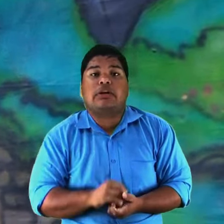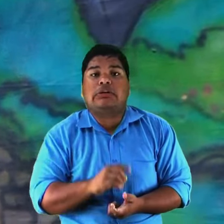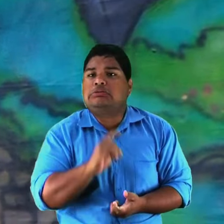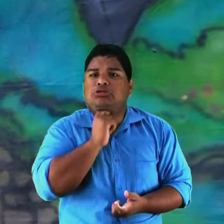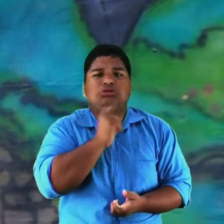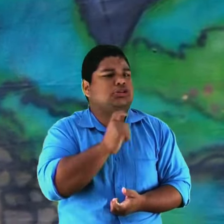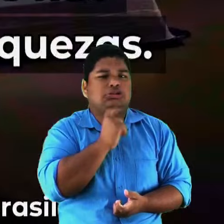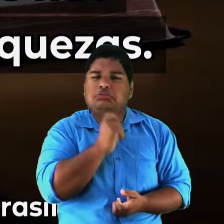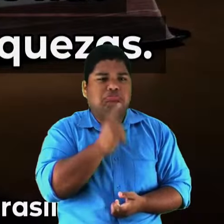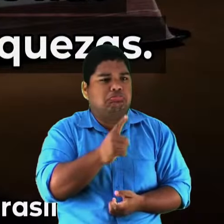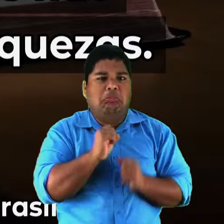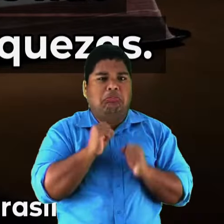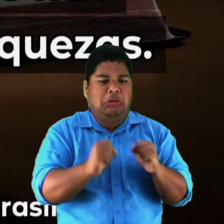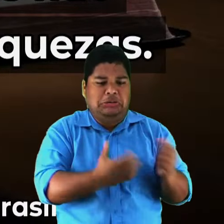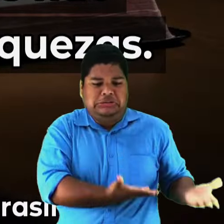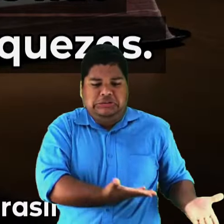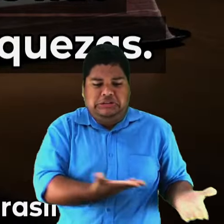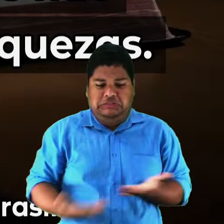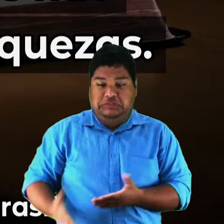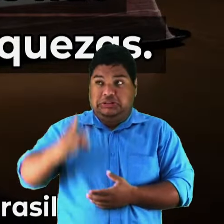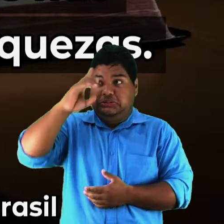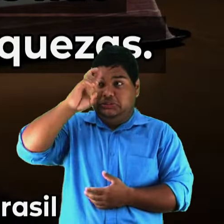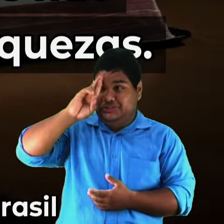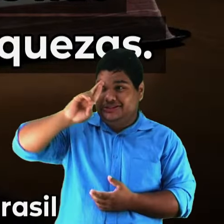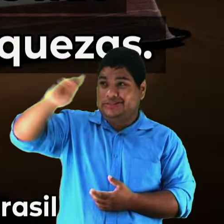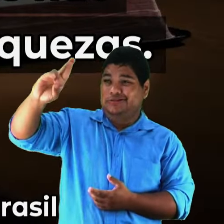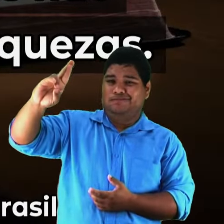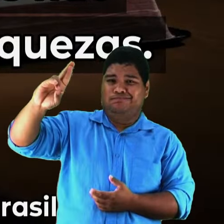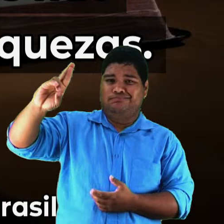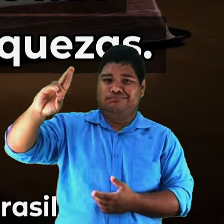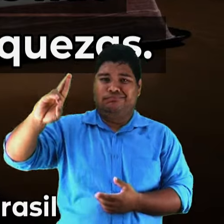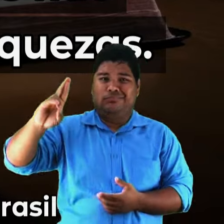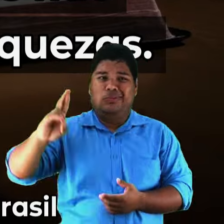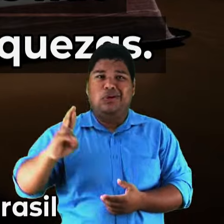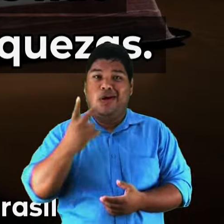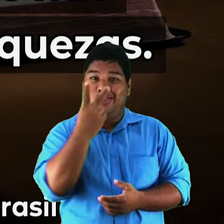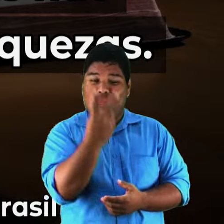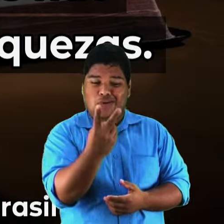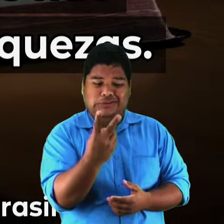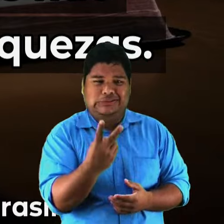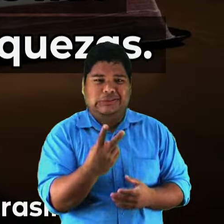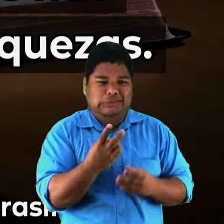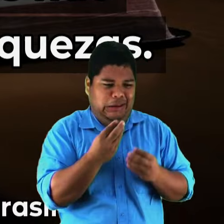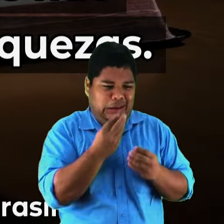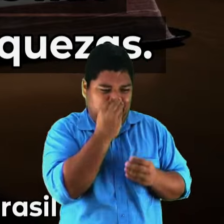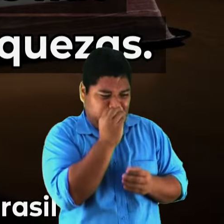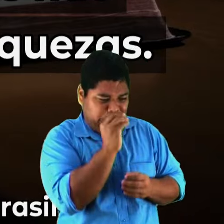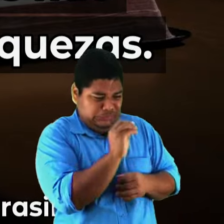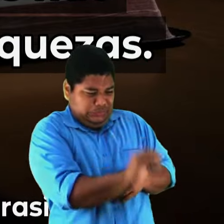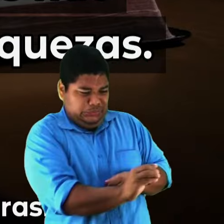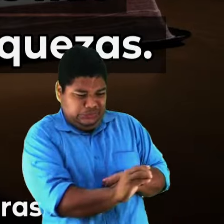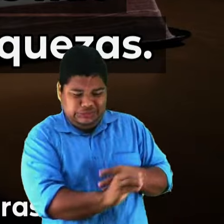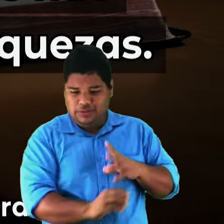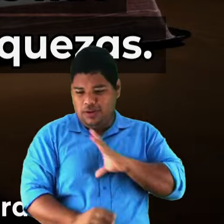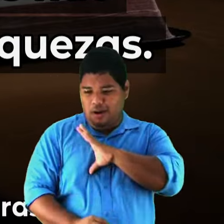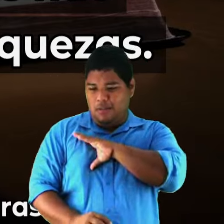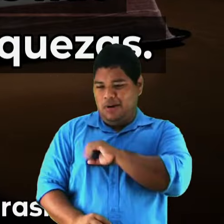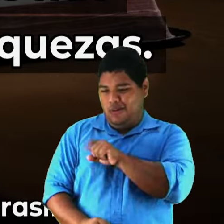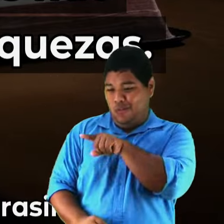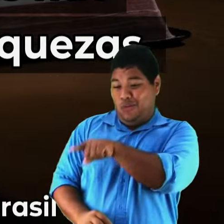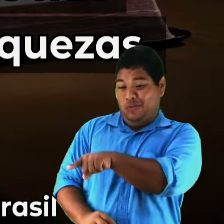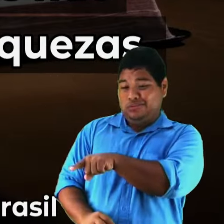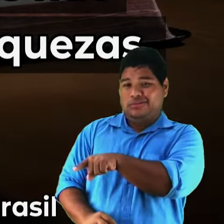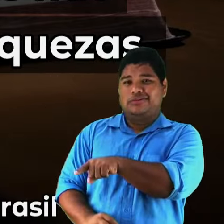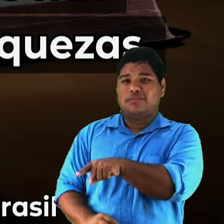pode servir a dois senhores, porque irá odiar um e amar o outro. Irá se dedicar